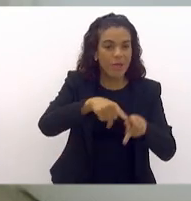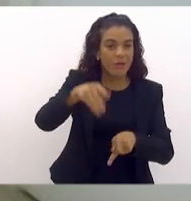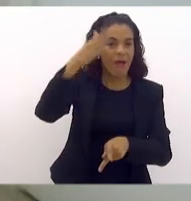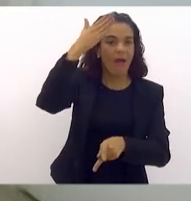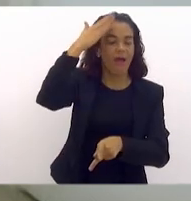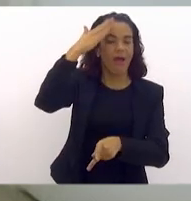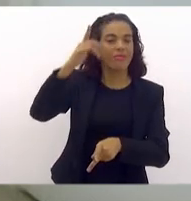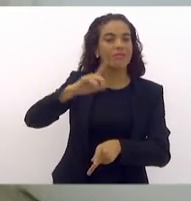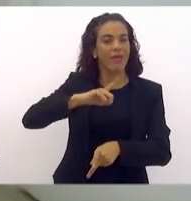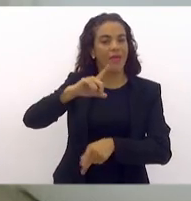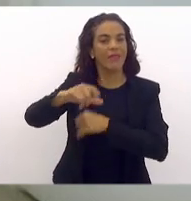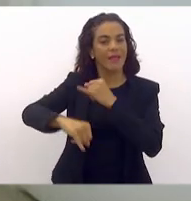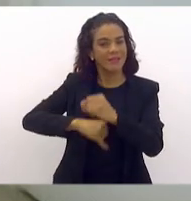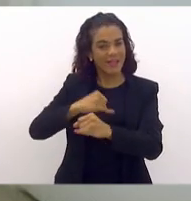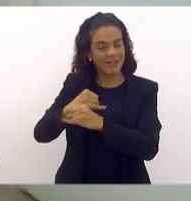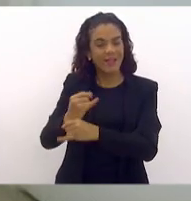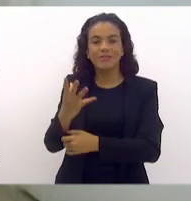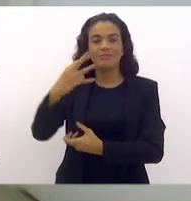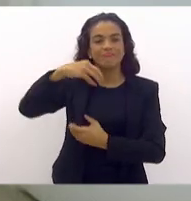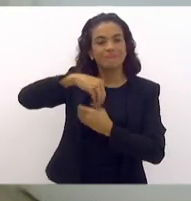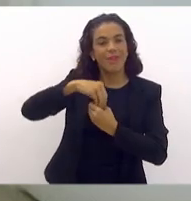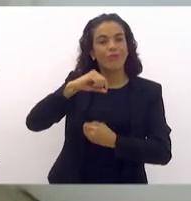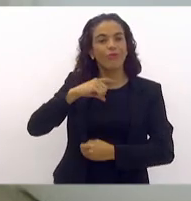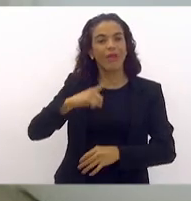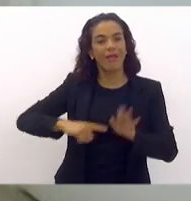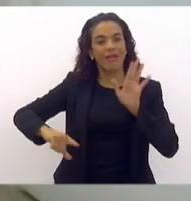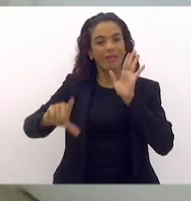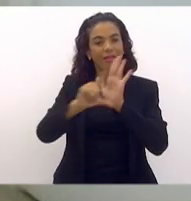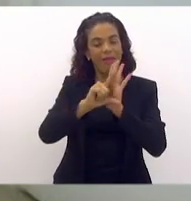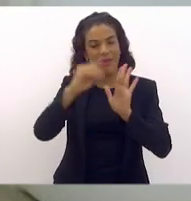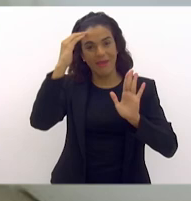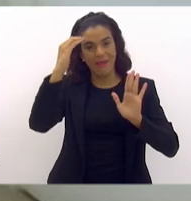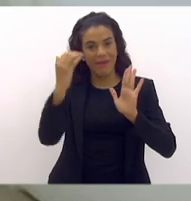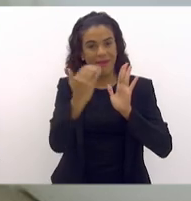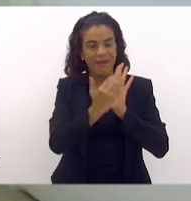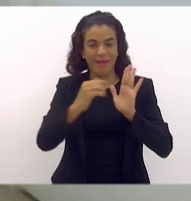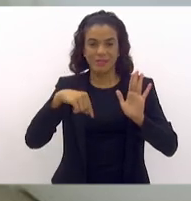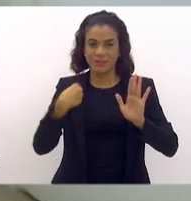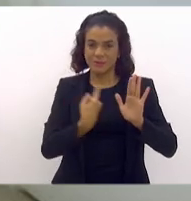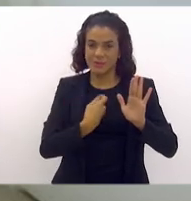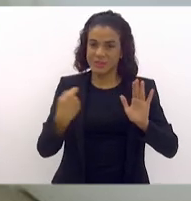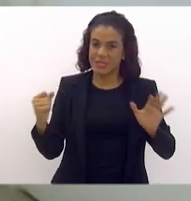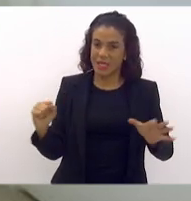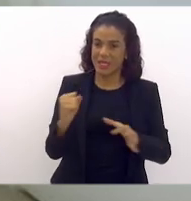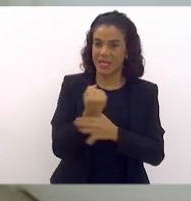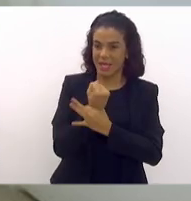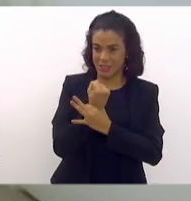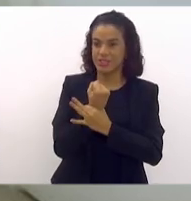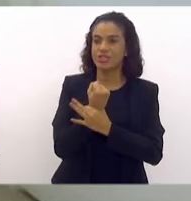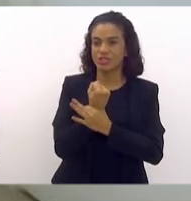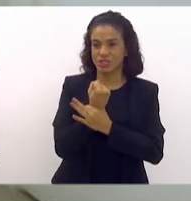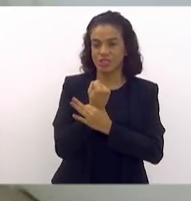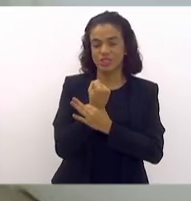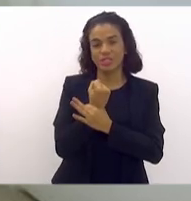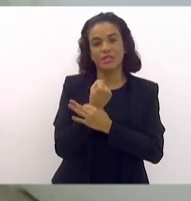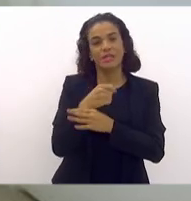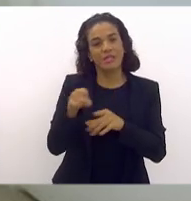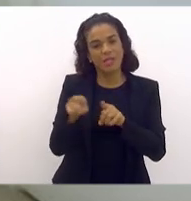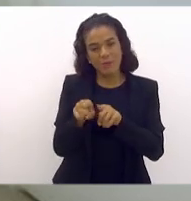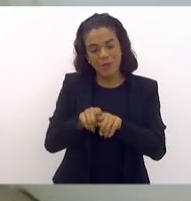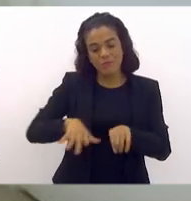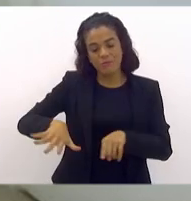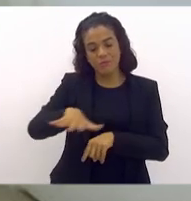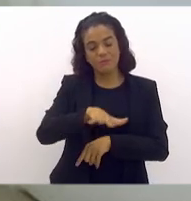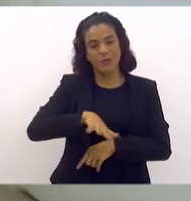internet é um espaço de leis, e que a gente precisa garantir que ela seja um espaço de direitos,